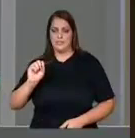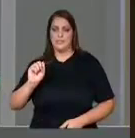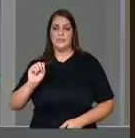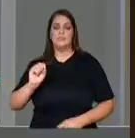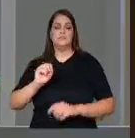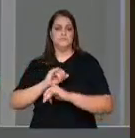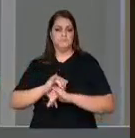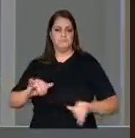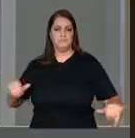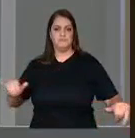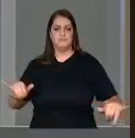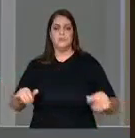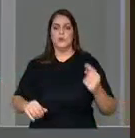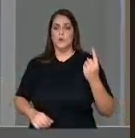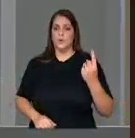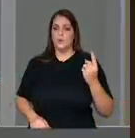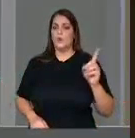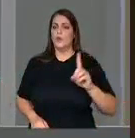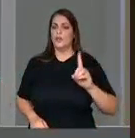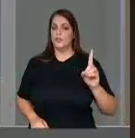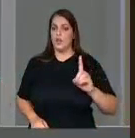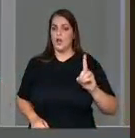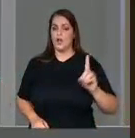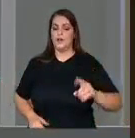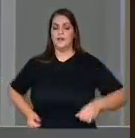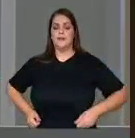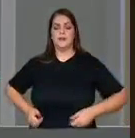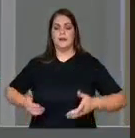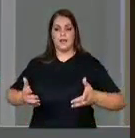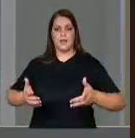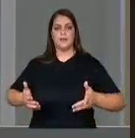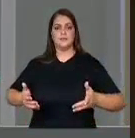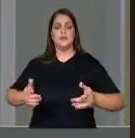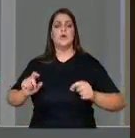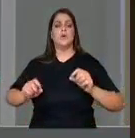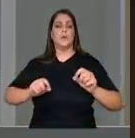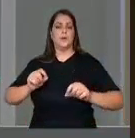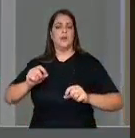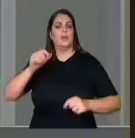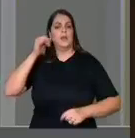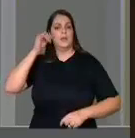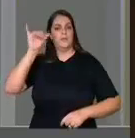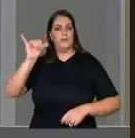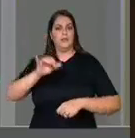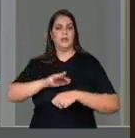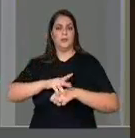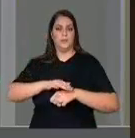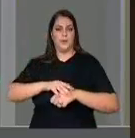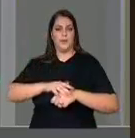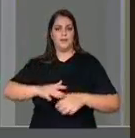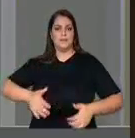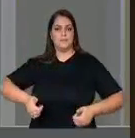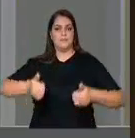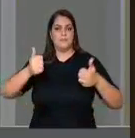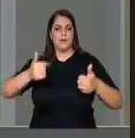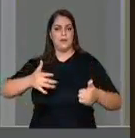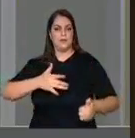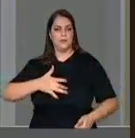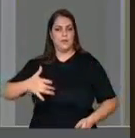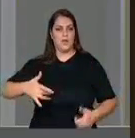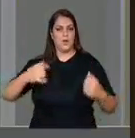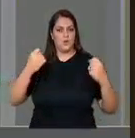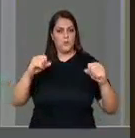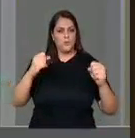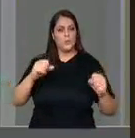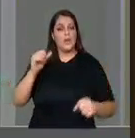dólar investido em prevenção, na qualidade da atividade física, se economiza 3 dólares